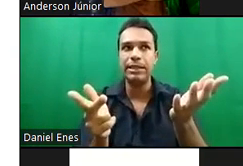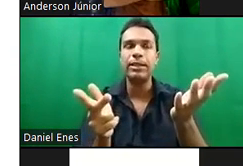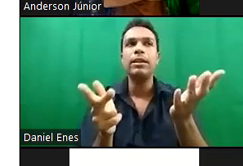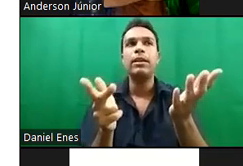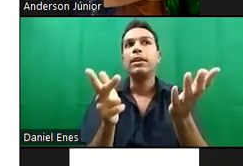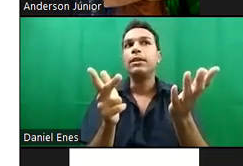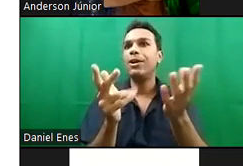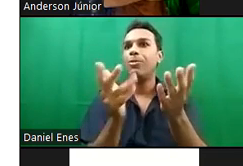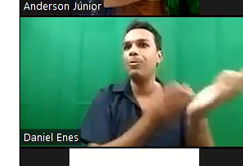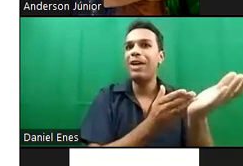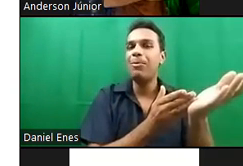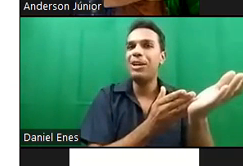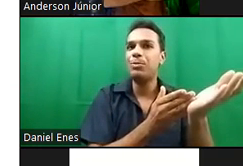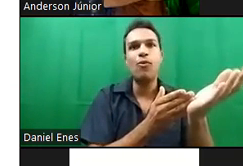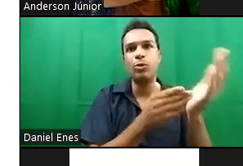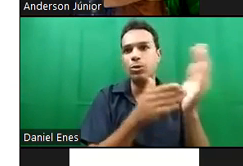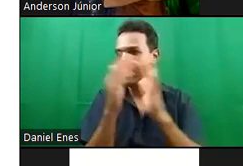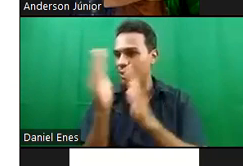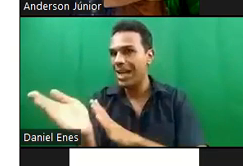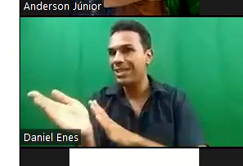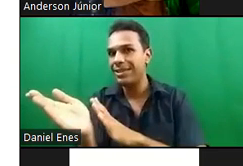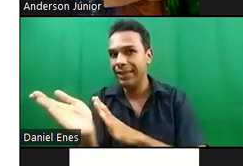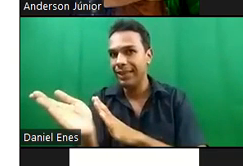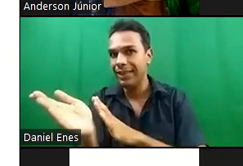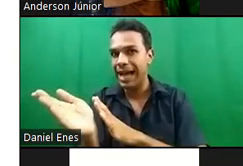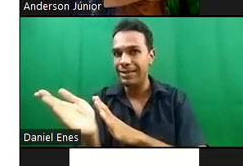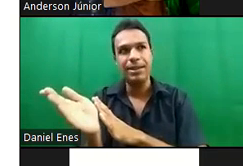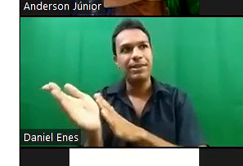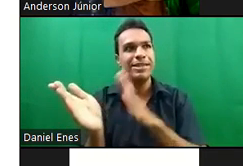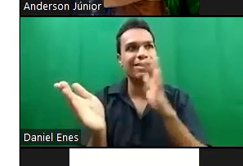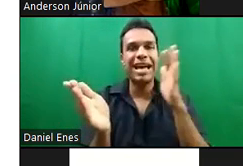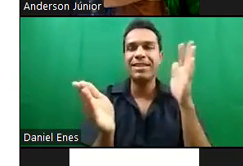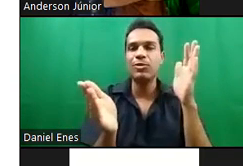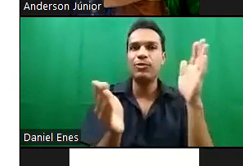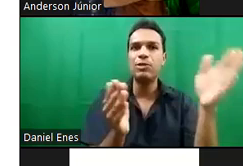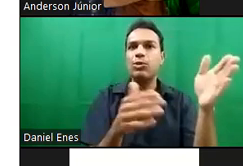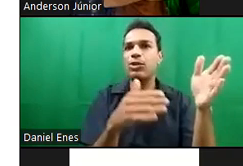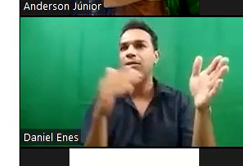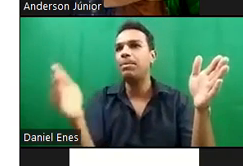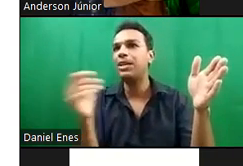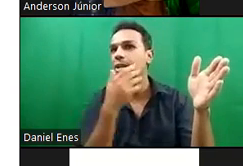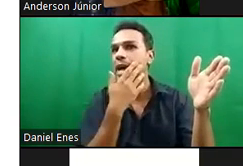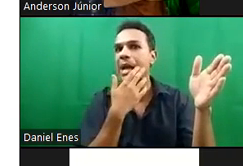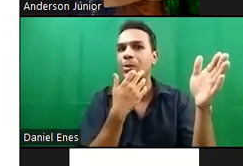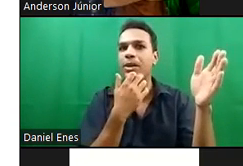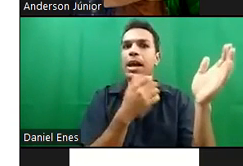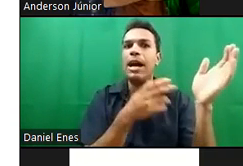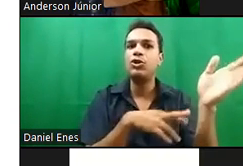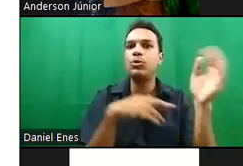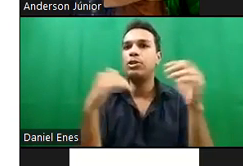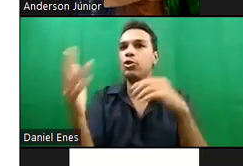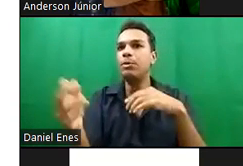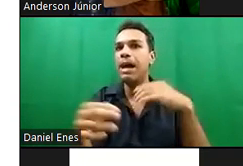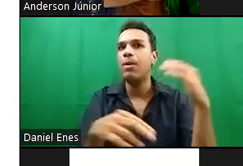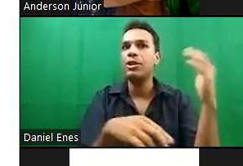ali, então verbo é de morfologia, não é de sintaxe. Né? Sintaxe é quando eu falo sujeito e predicado,